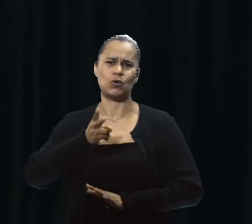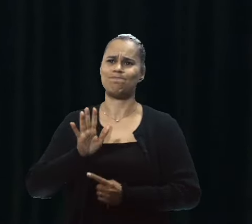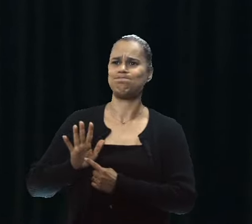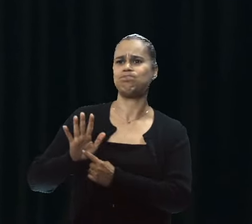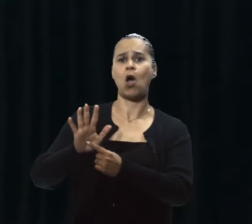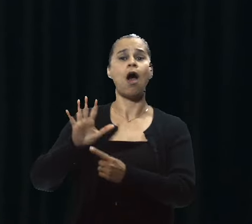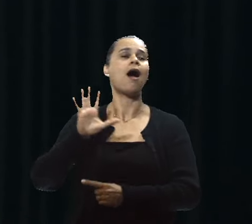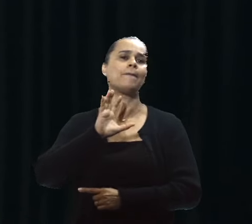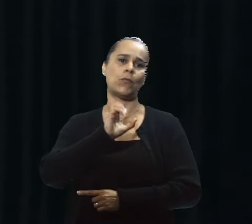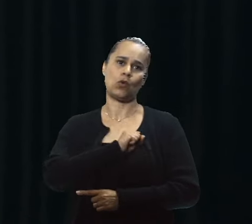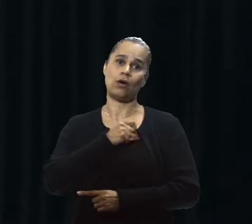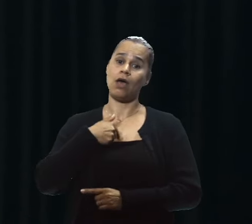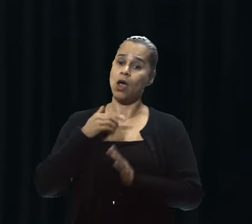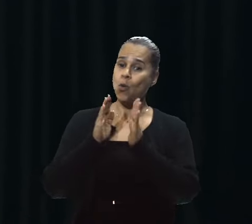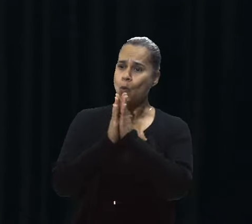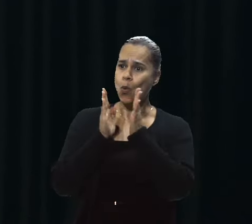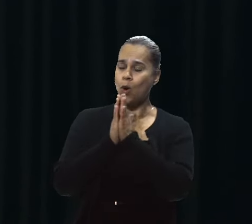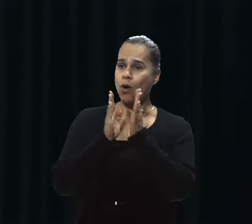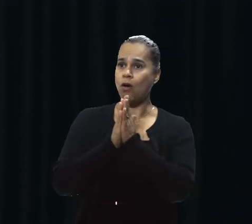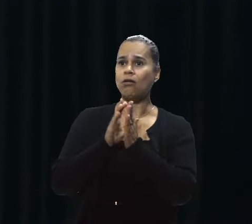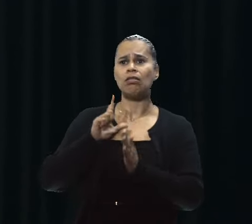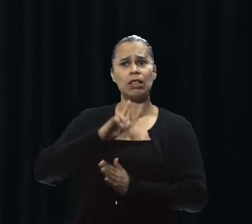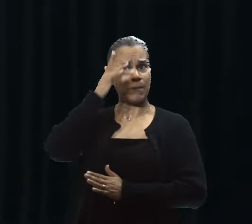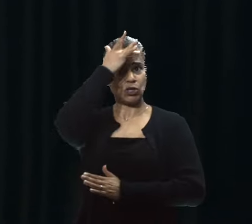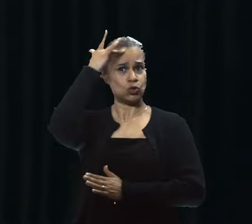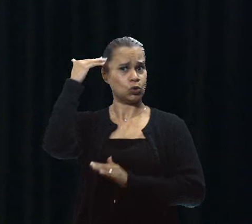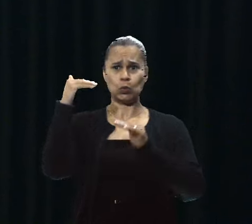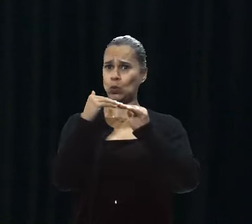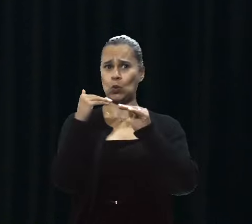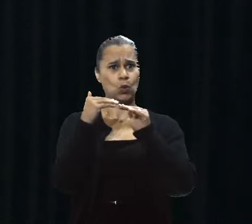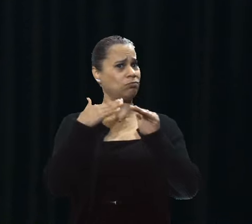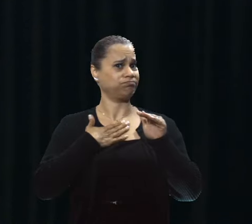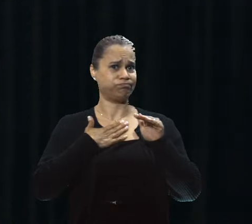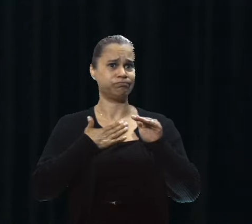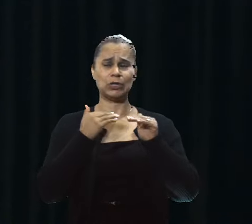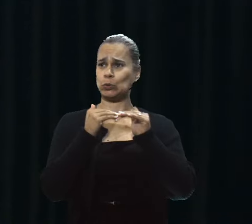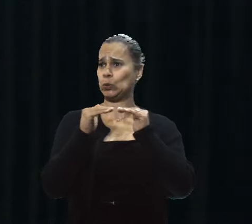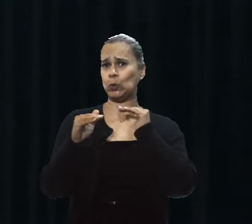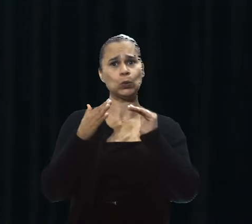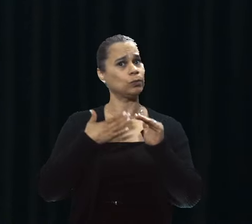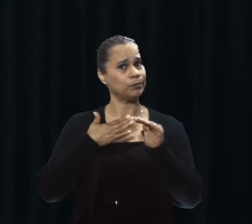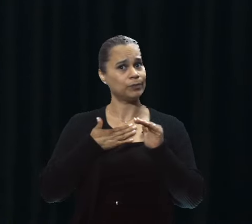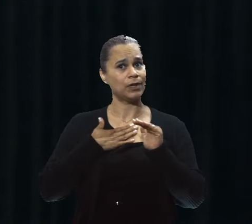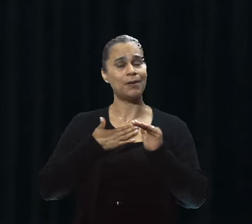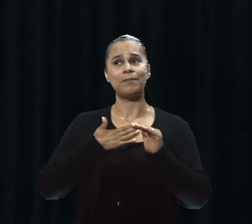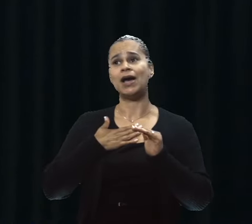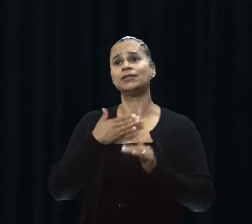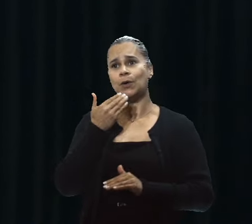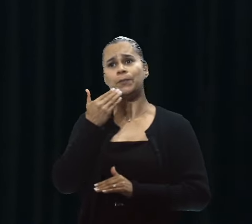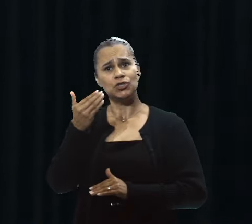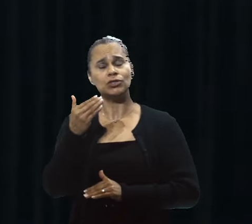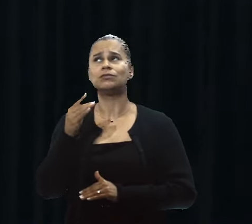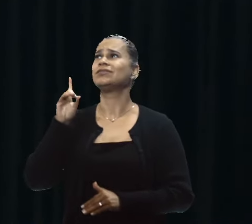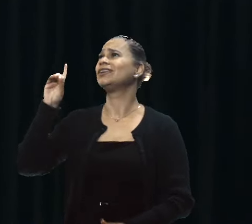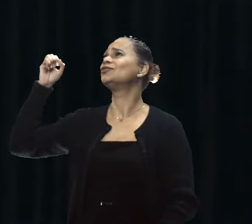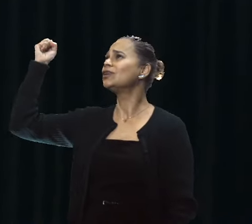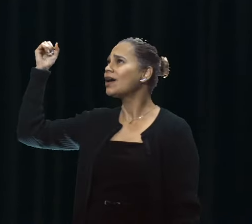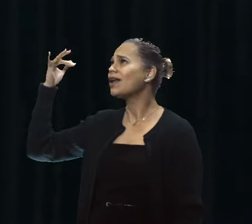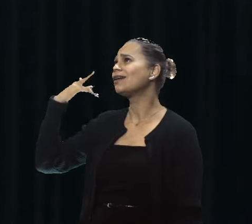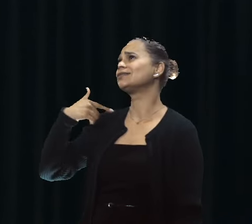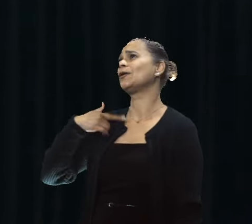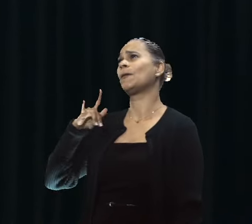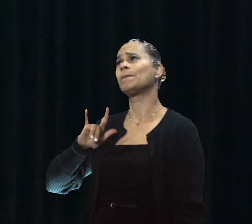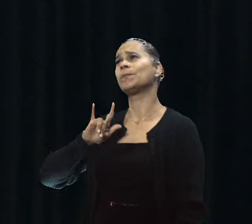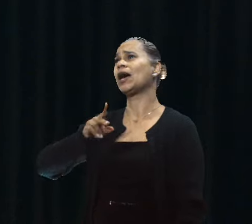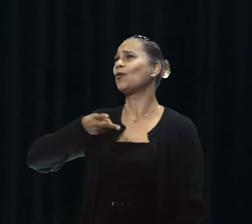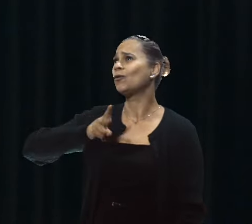Eu tenho orado, tem tanta gente que não concorda comigo, mas eu tenho pedido a Deus que me dê graça de amar essas pessoas e abençoá-las em nome